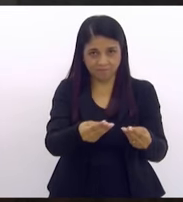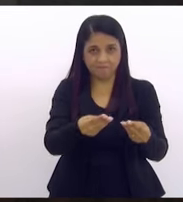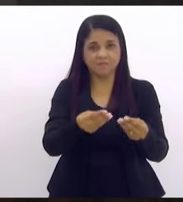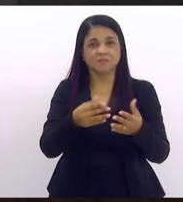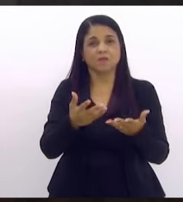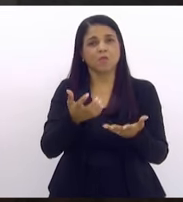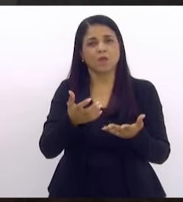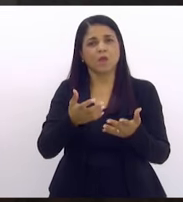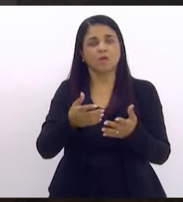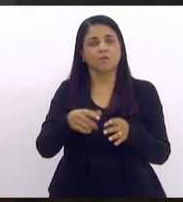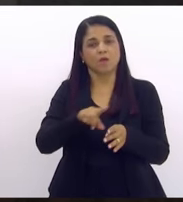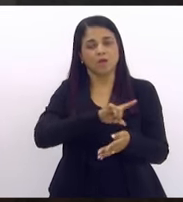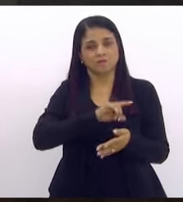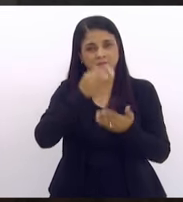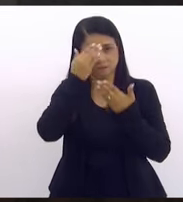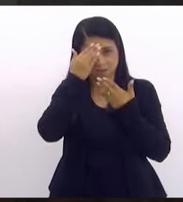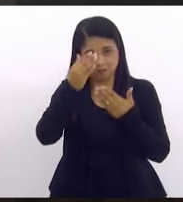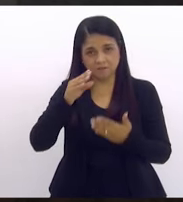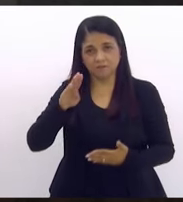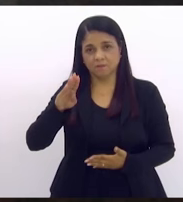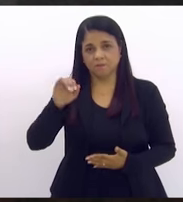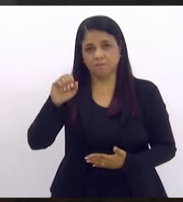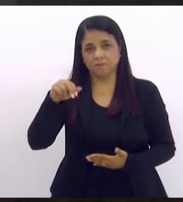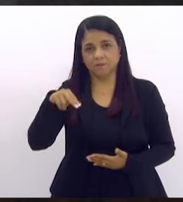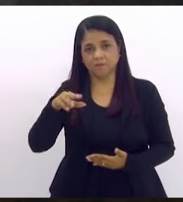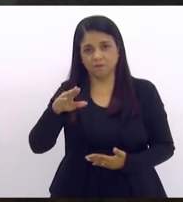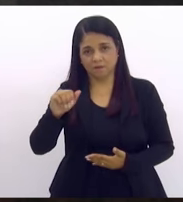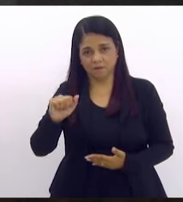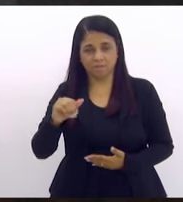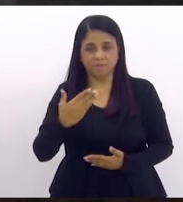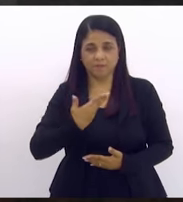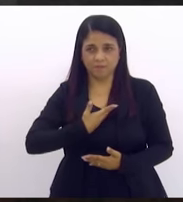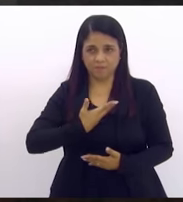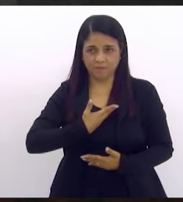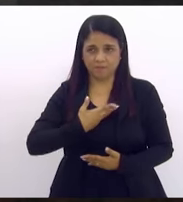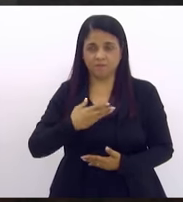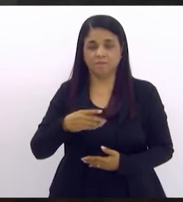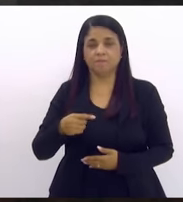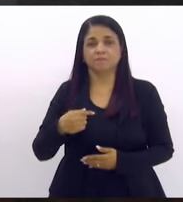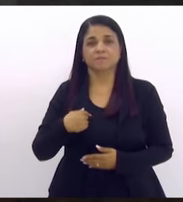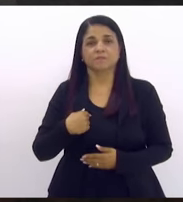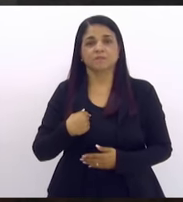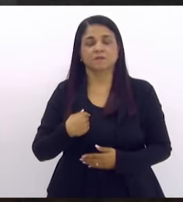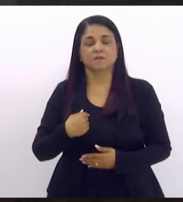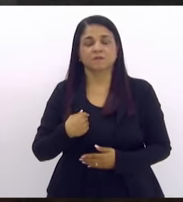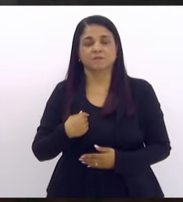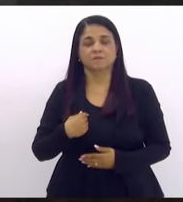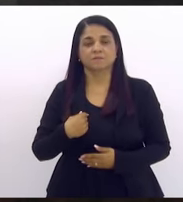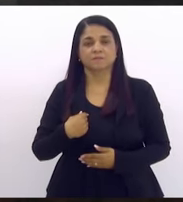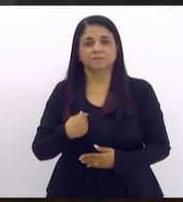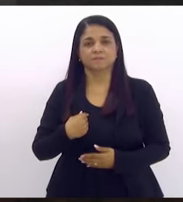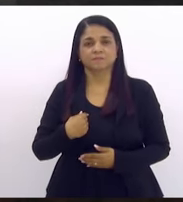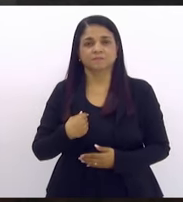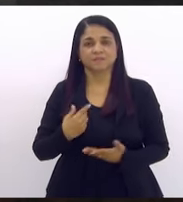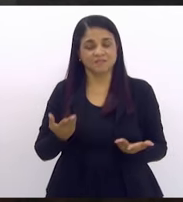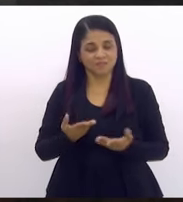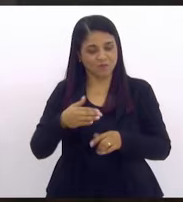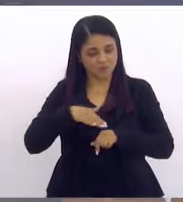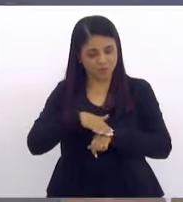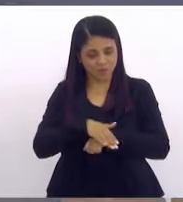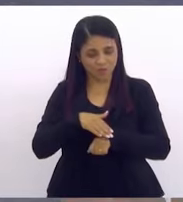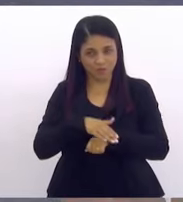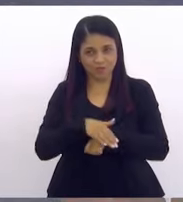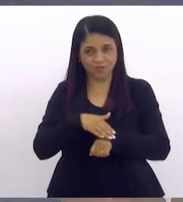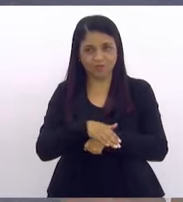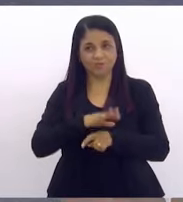agradecer a minha querida amiga Bianca Valério que me proporcionou essa noite de